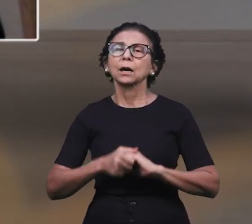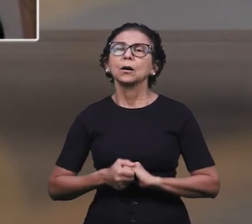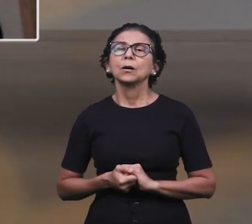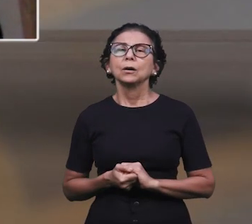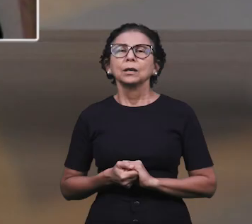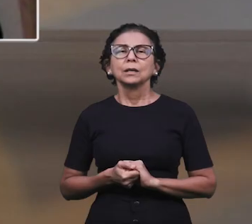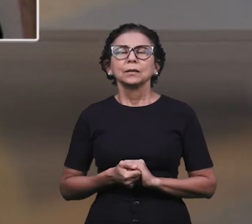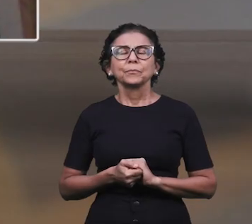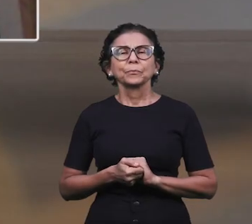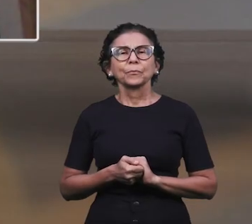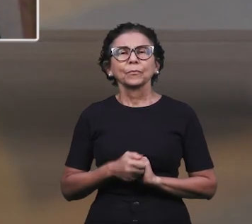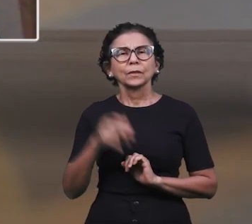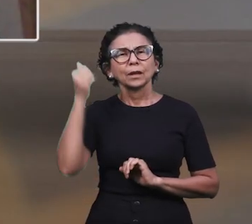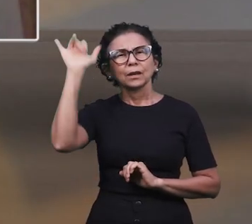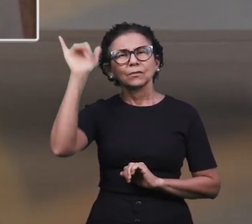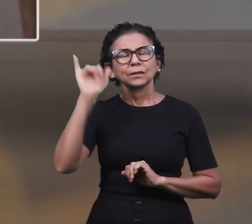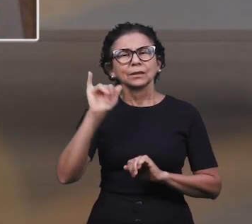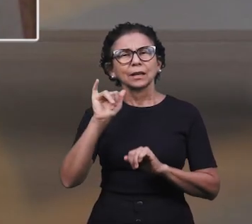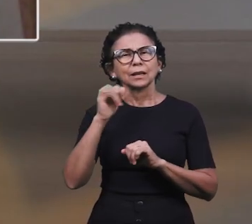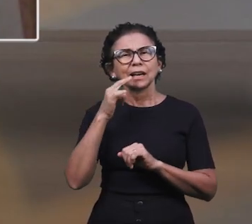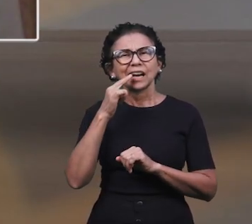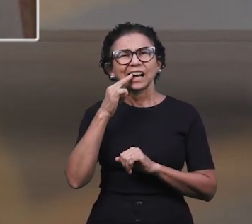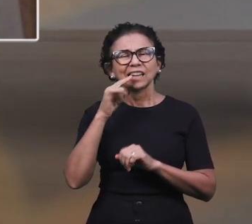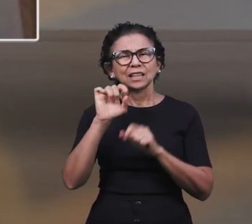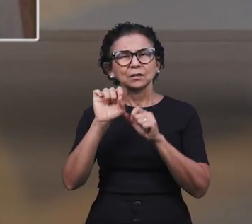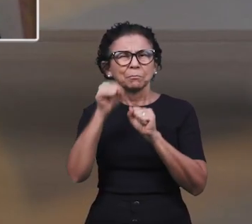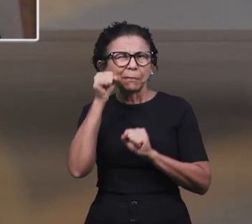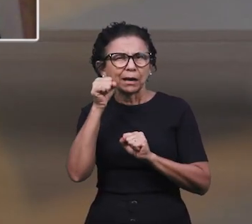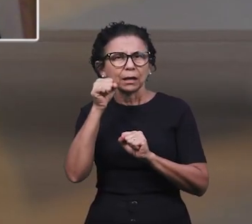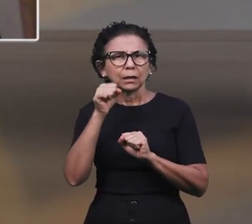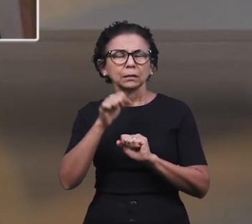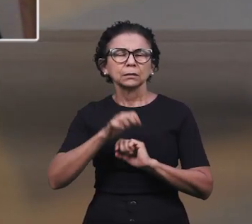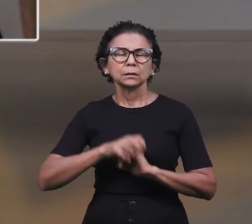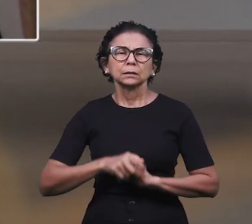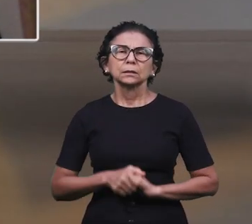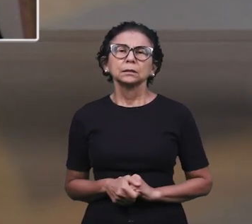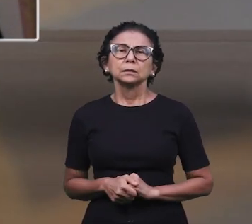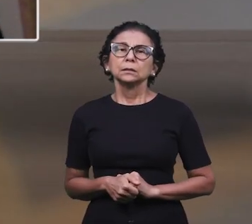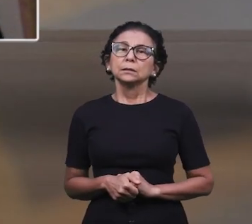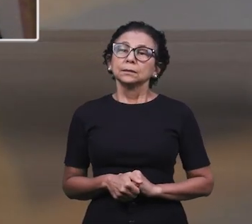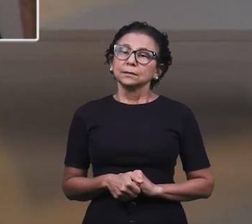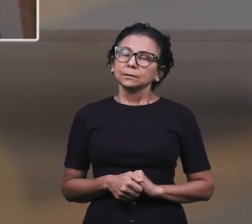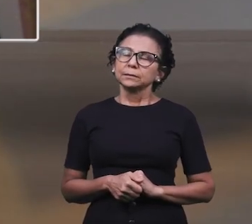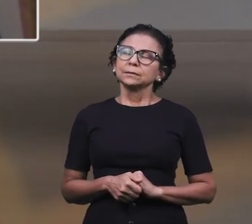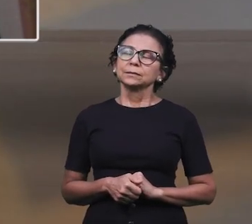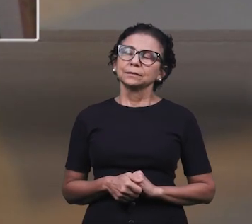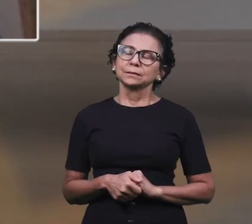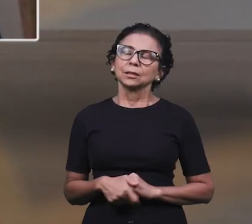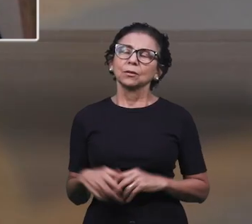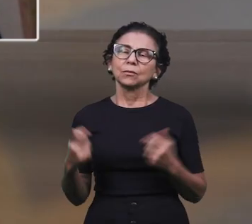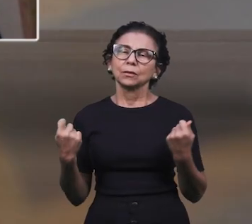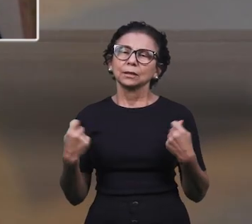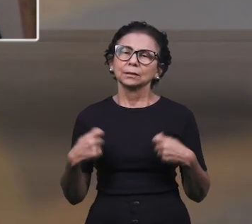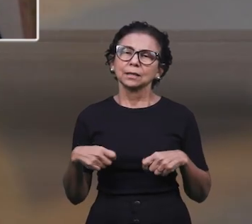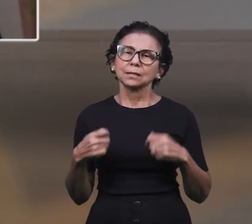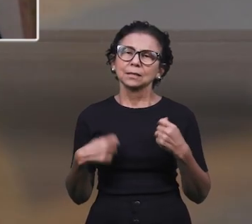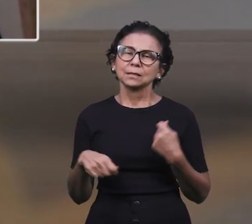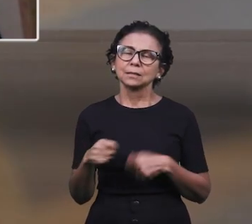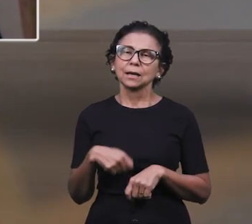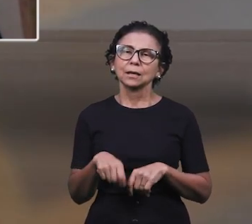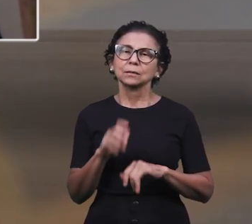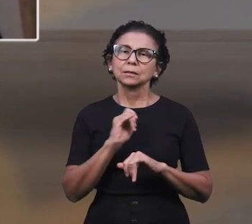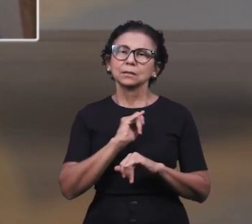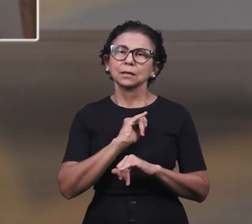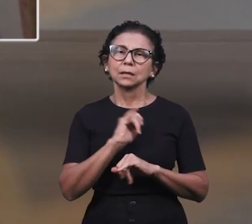traumáticas para os dentes. Então, a odontologia precisa de chegar próximo das pessoas para dar uma palavra